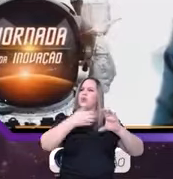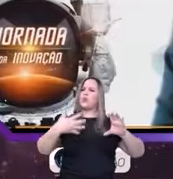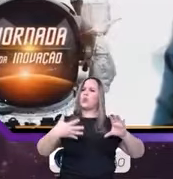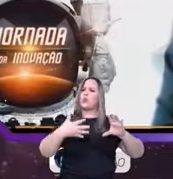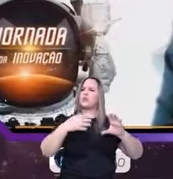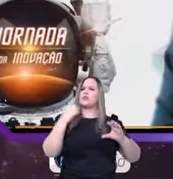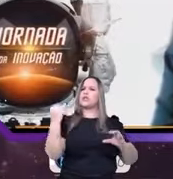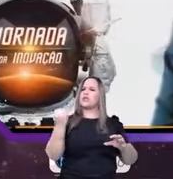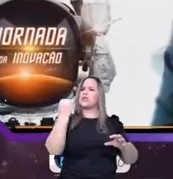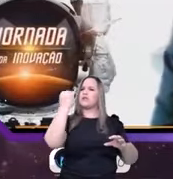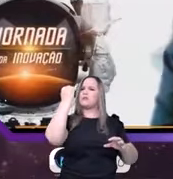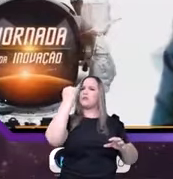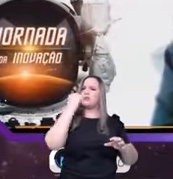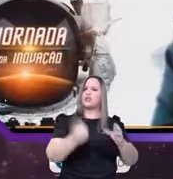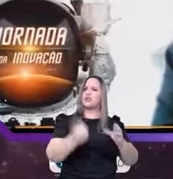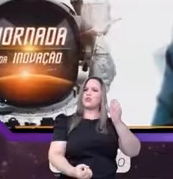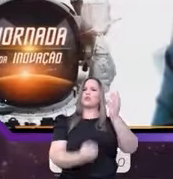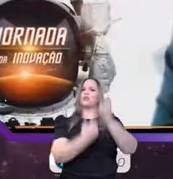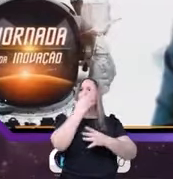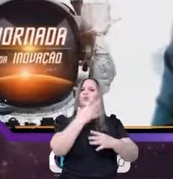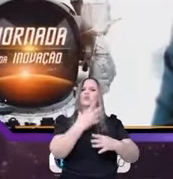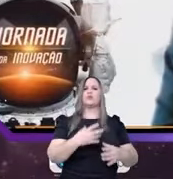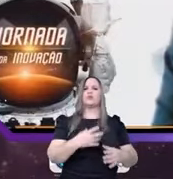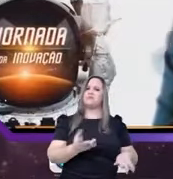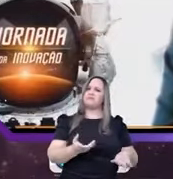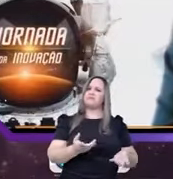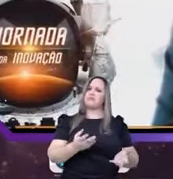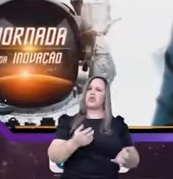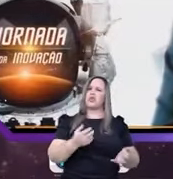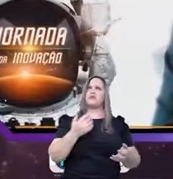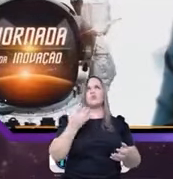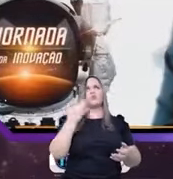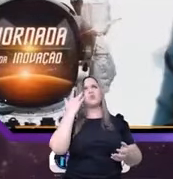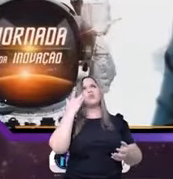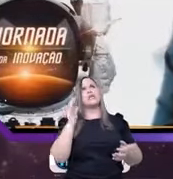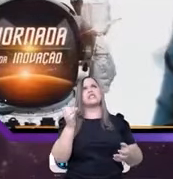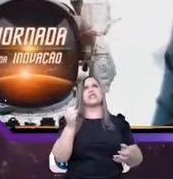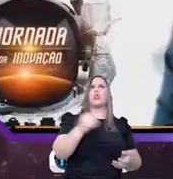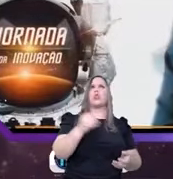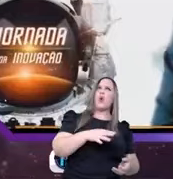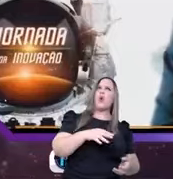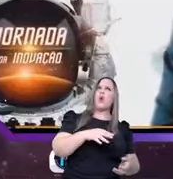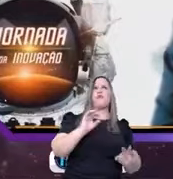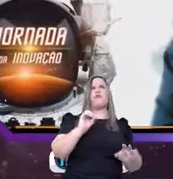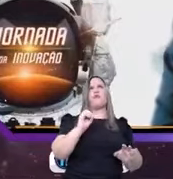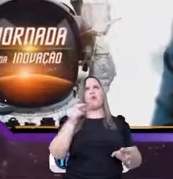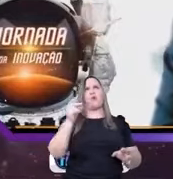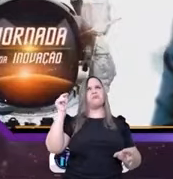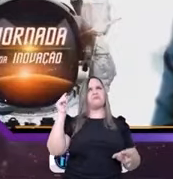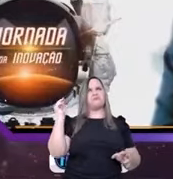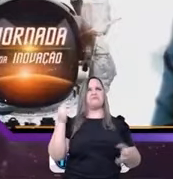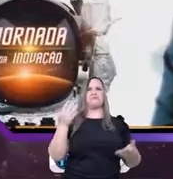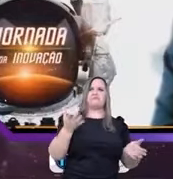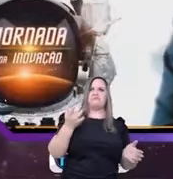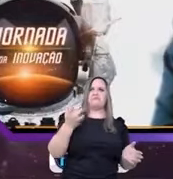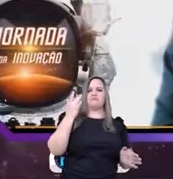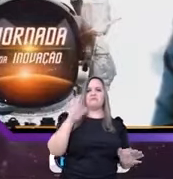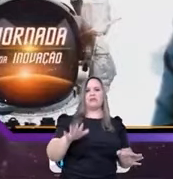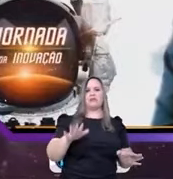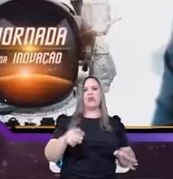surgindo recentemente, ou não tão recentemente, que eu acho que merece atenção, que é a ideia de